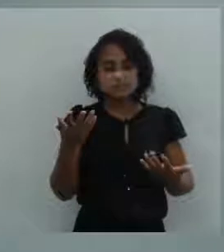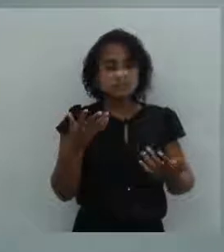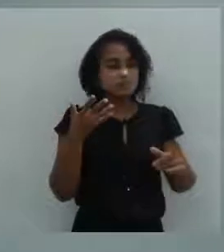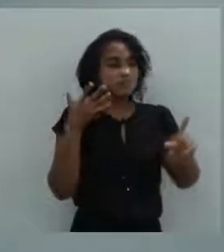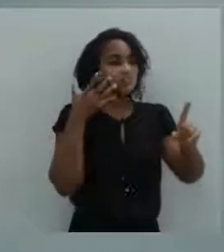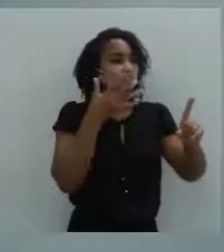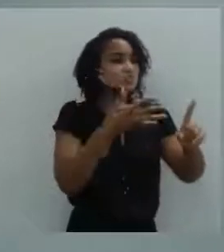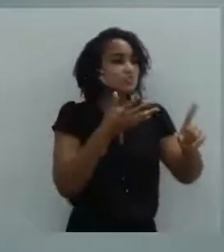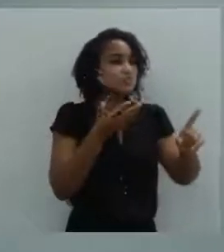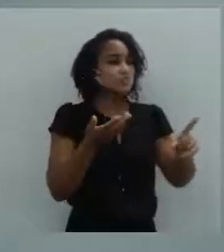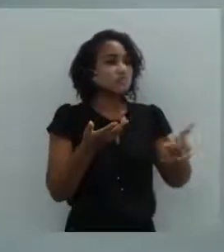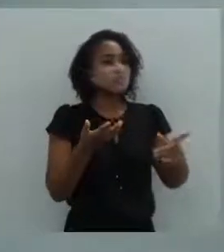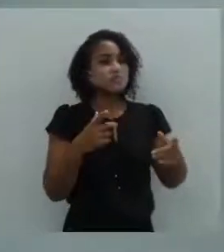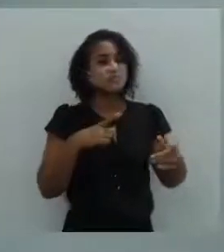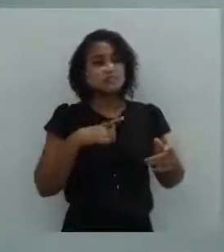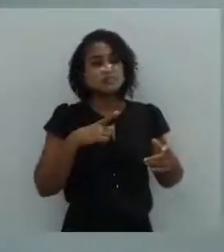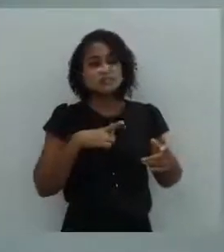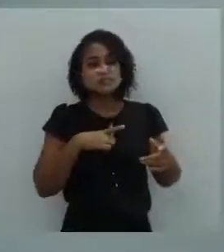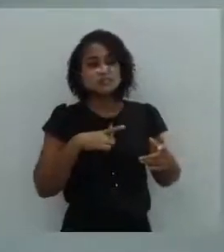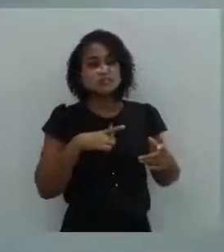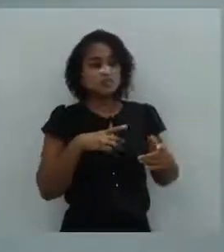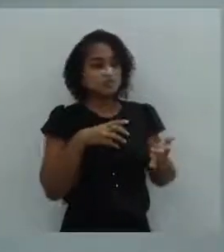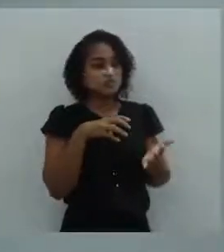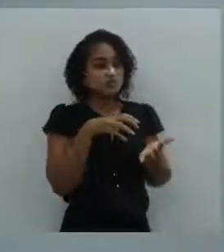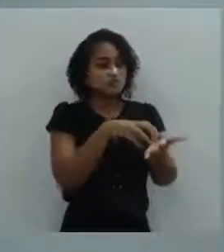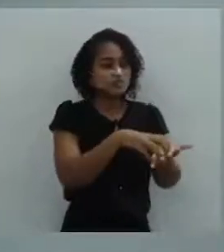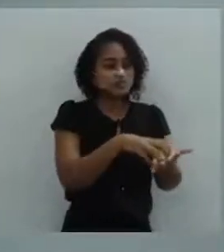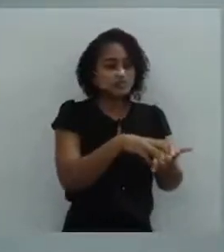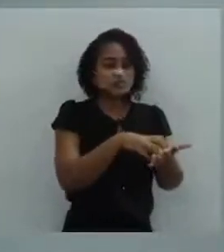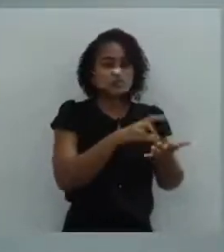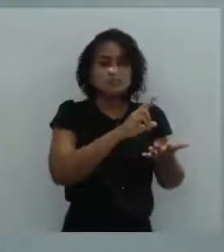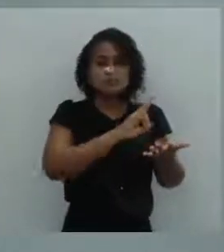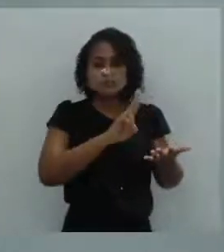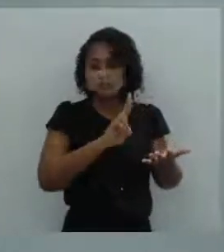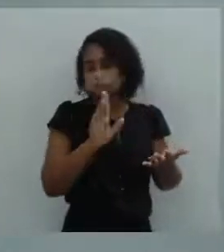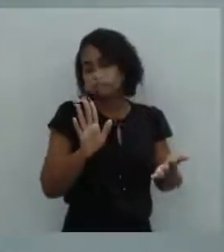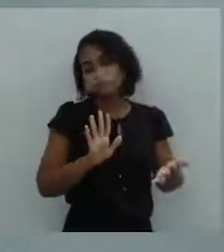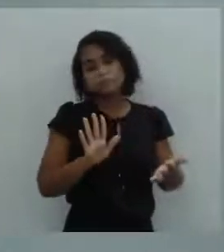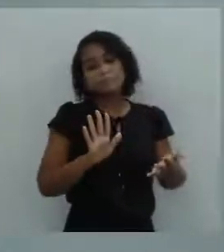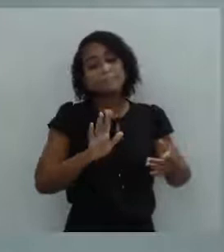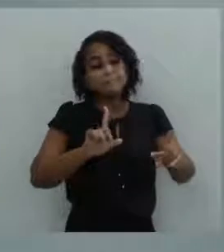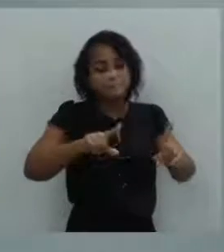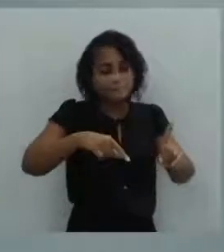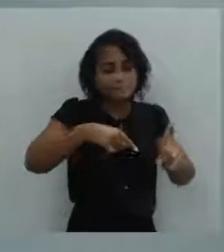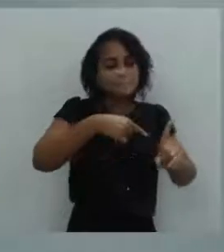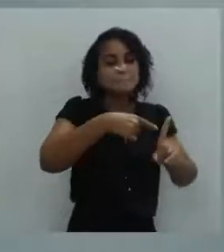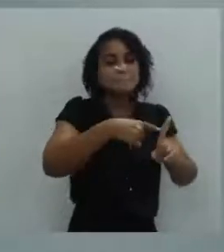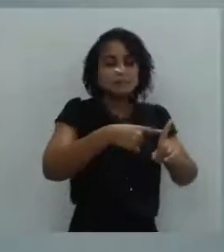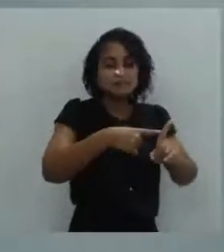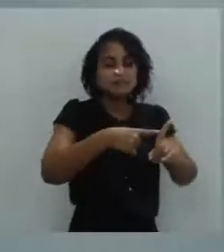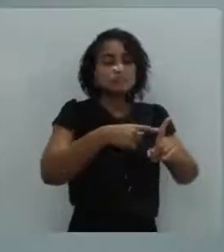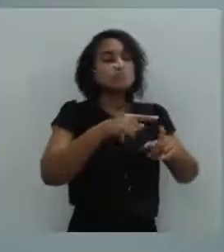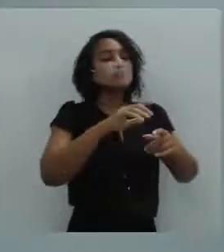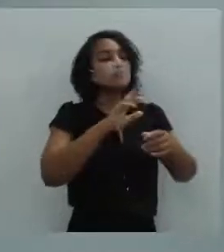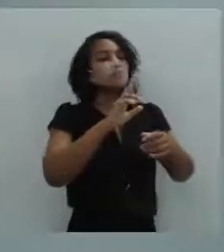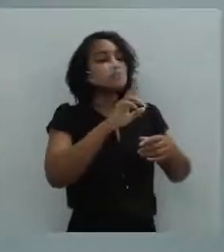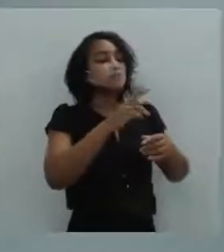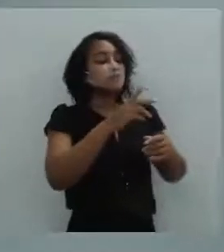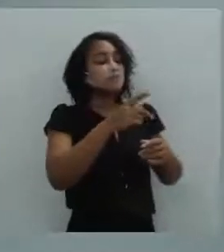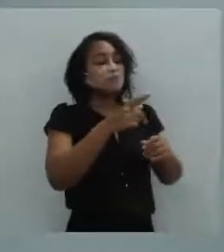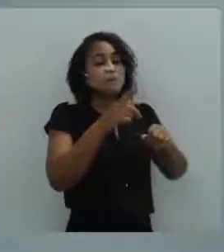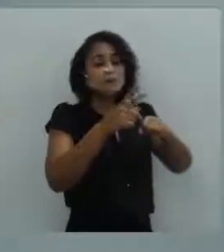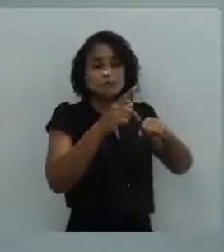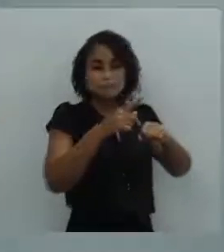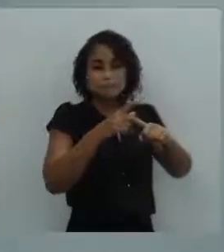importar diretamente a ele com o cargo e o nome. No abaixo-assinado, a gente começa o vocativo pelo uso do pronome